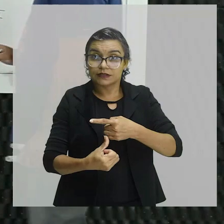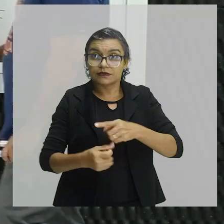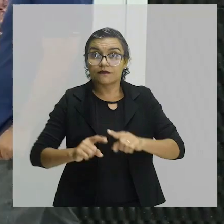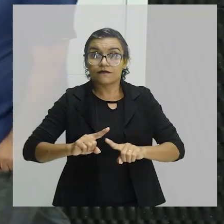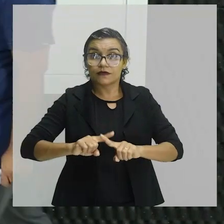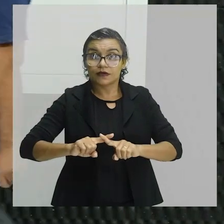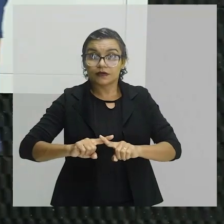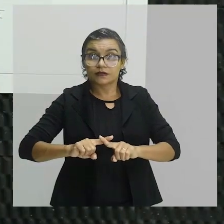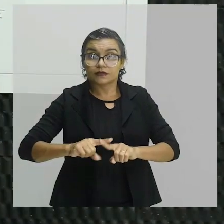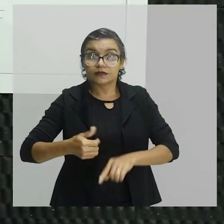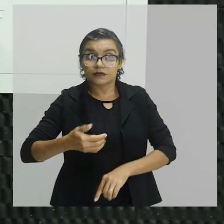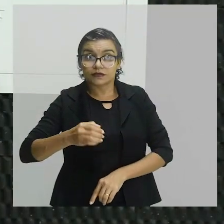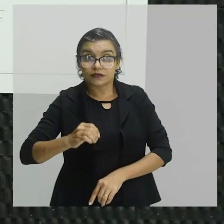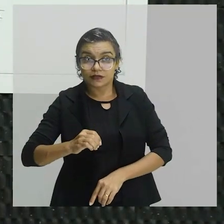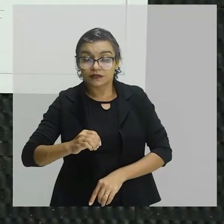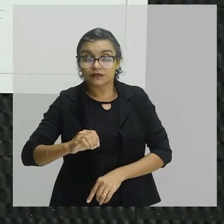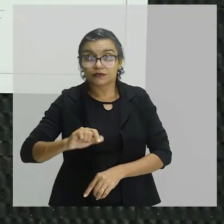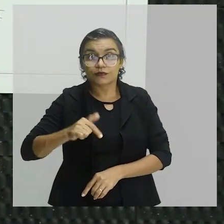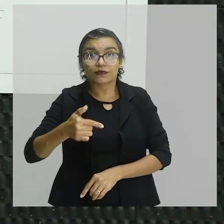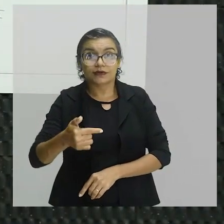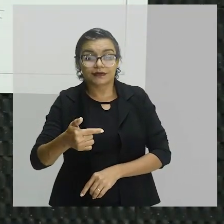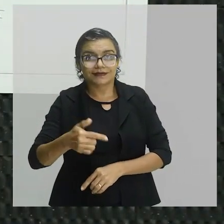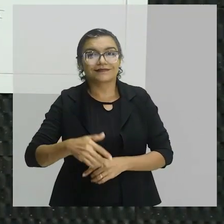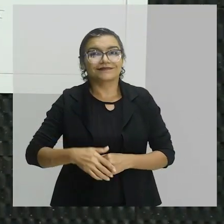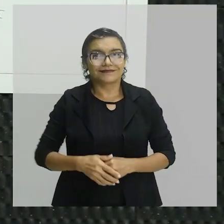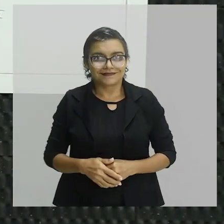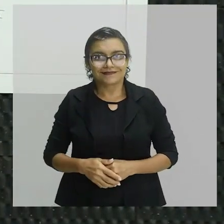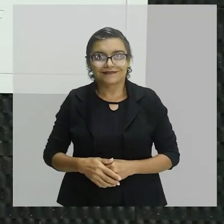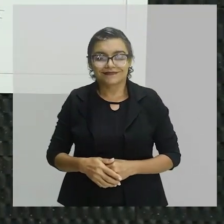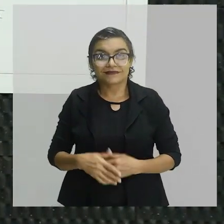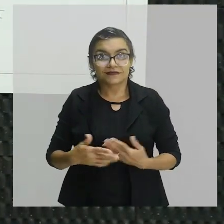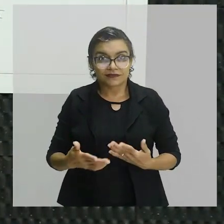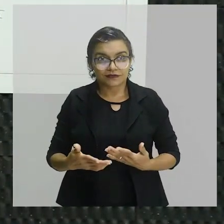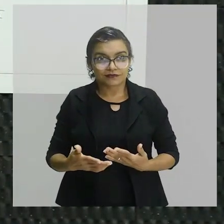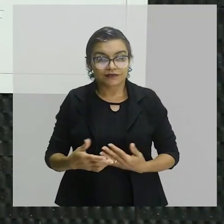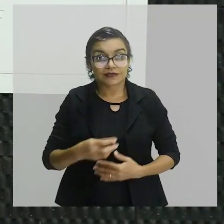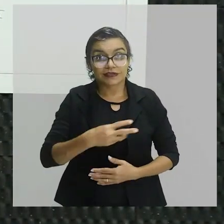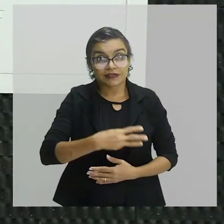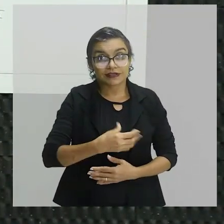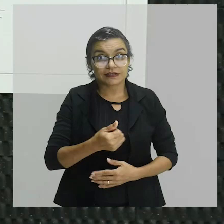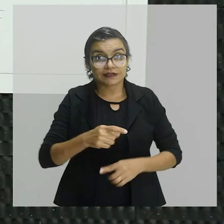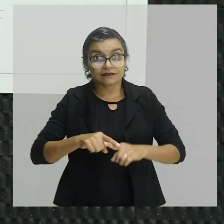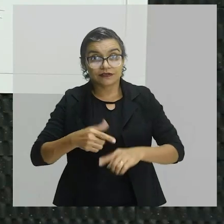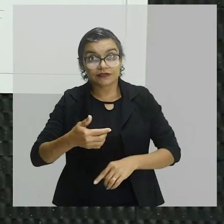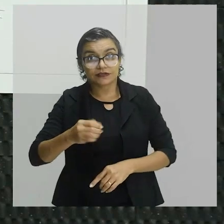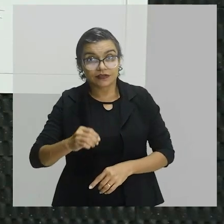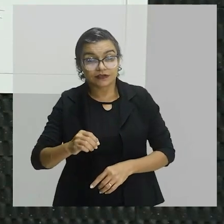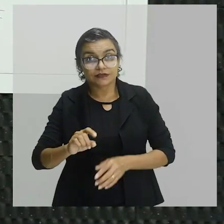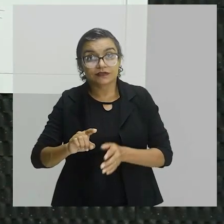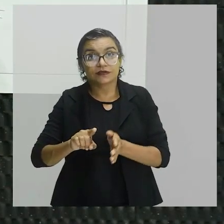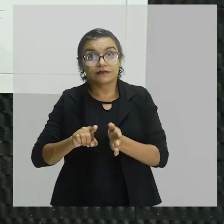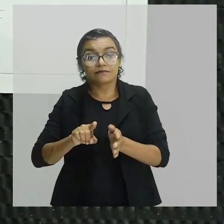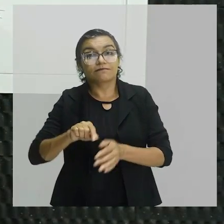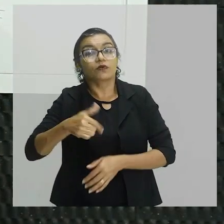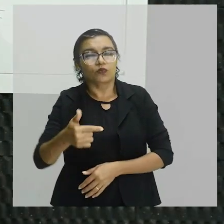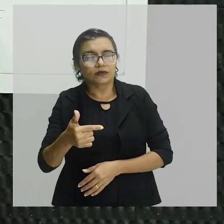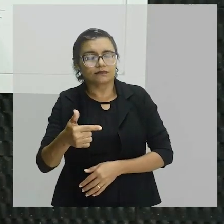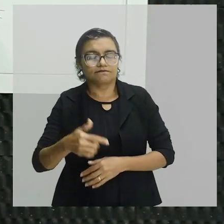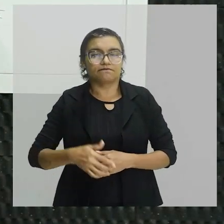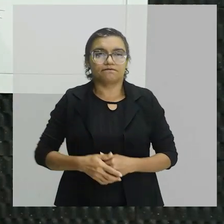quadrado. Né? 3.600 é 36 vezes 100. Então, é 36 vezes 10 ao quadrado. Neste caso aqui,